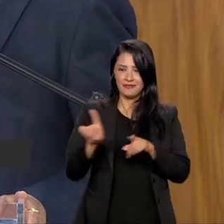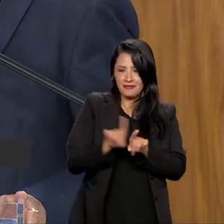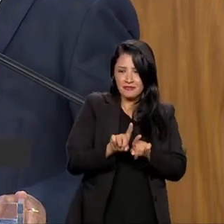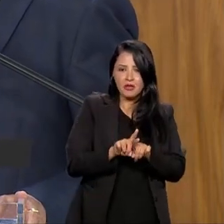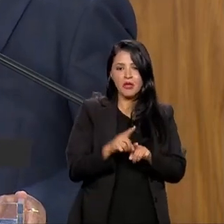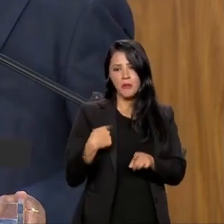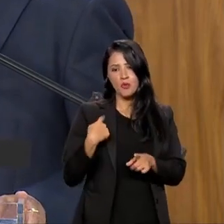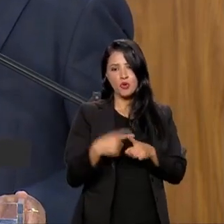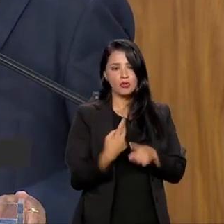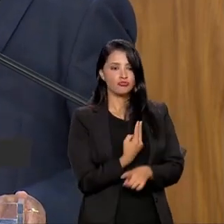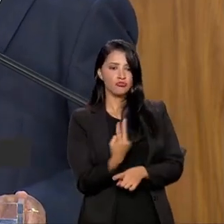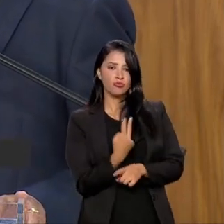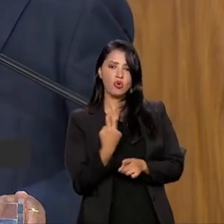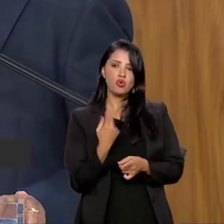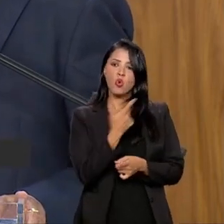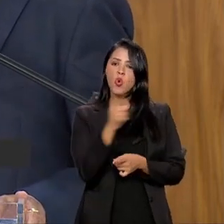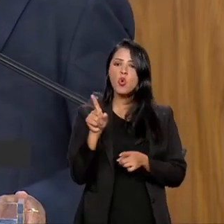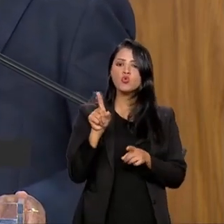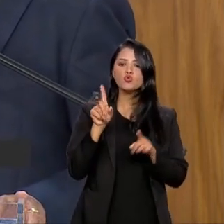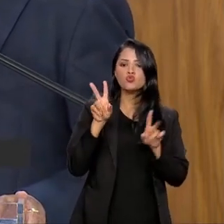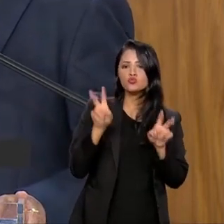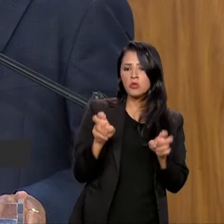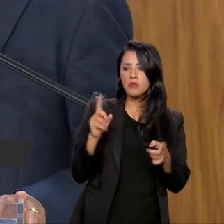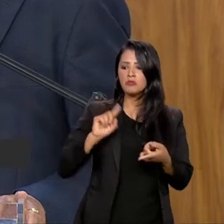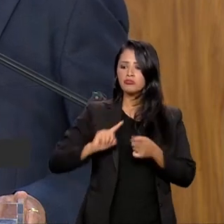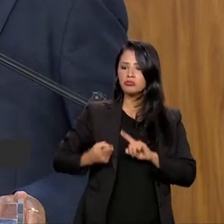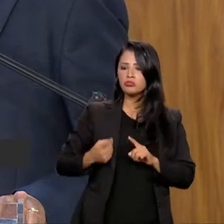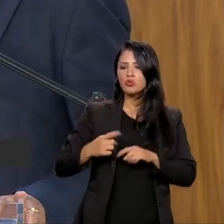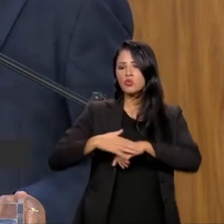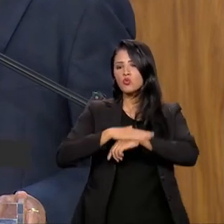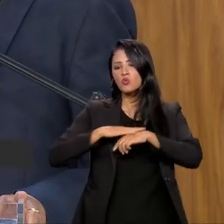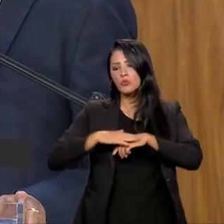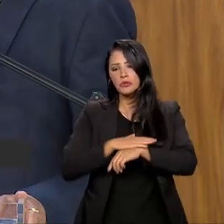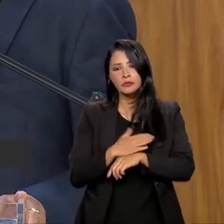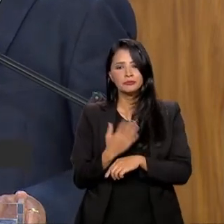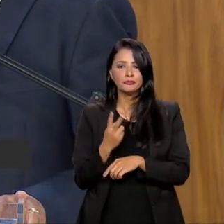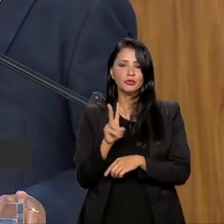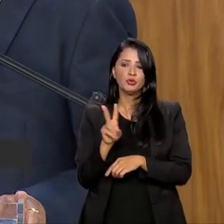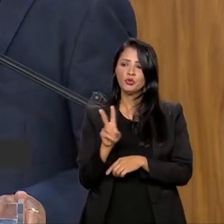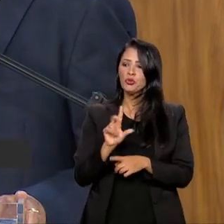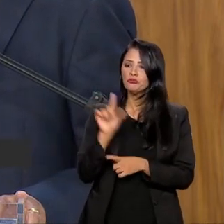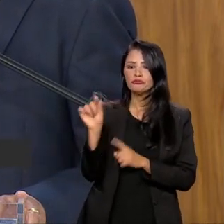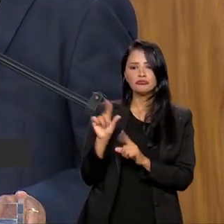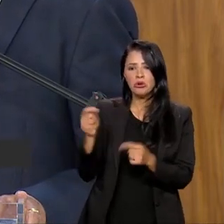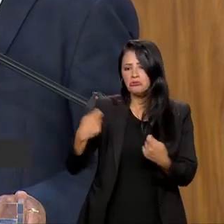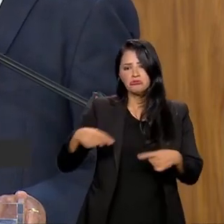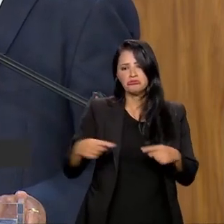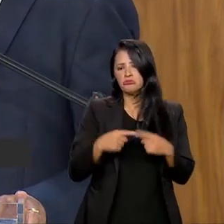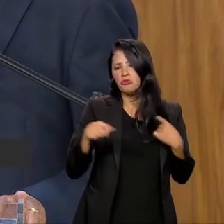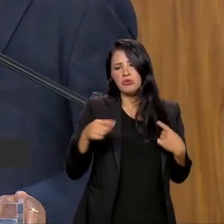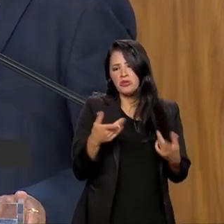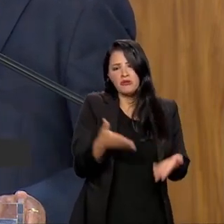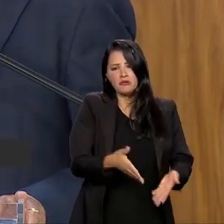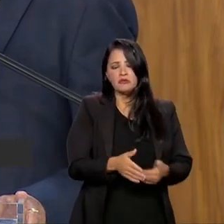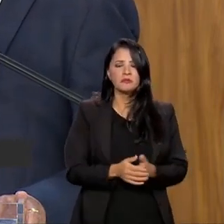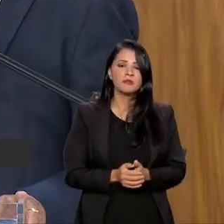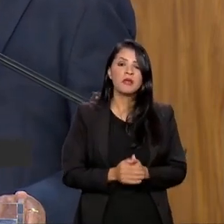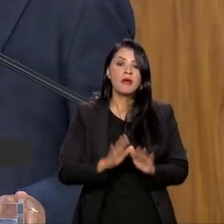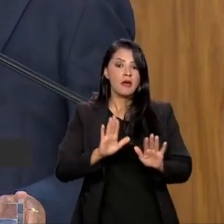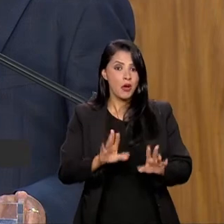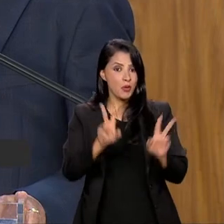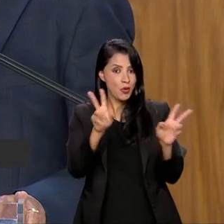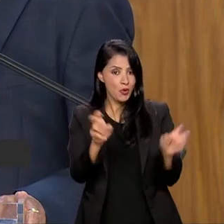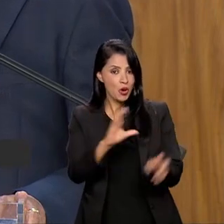eu tratando de outro tema que os dois não eram correlatos. Sobre a coordenação, acho que